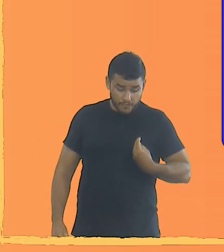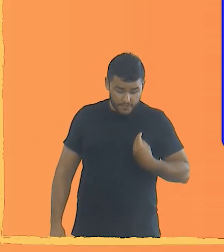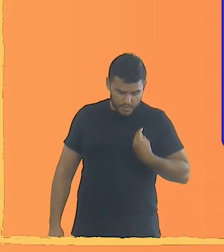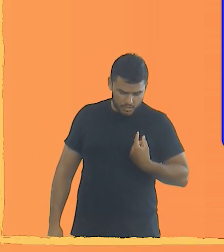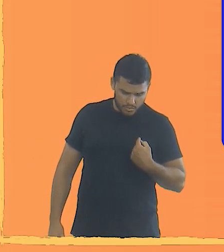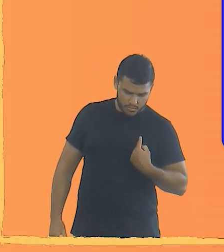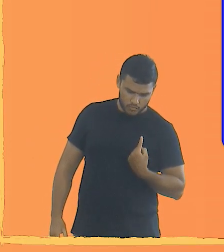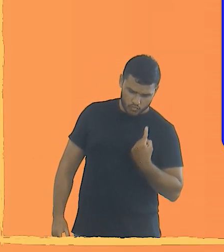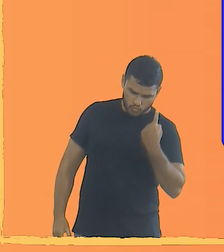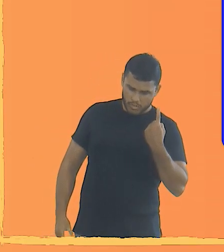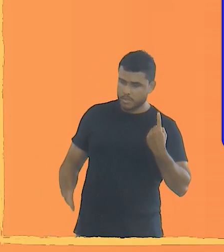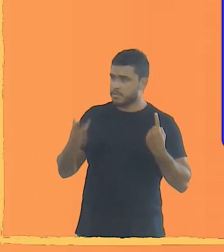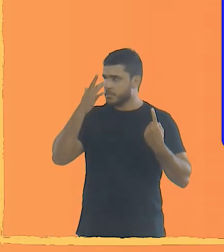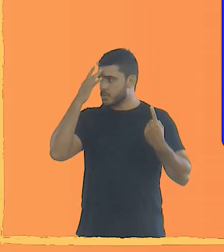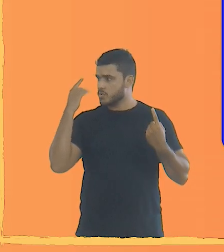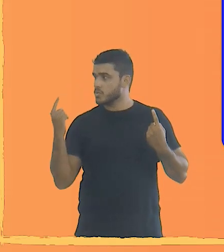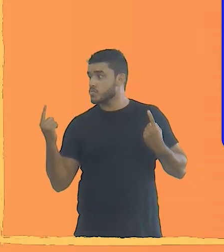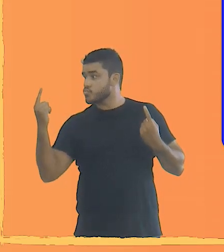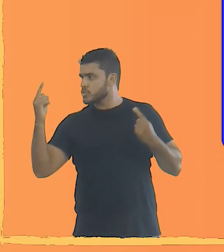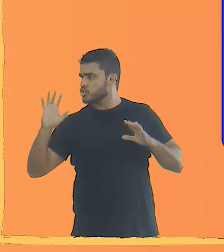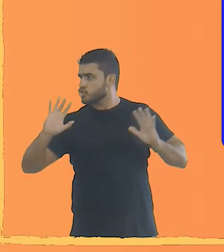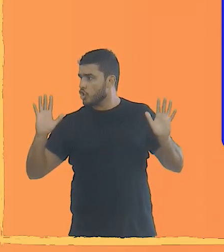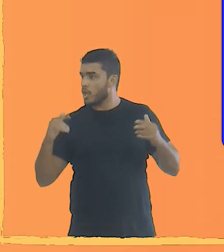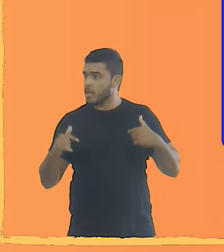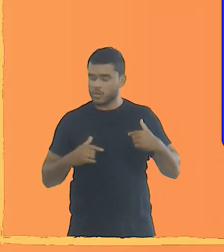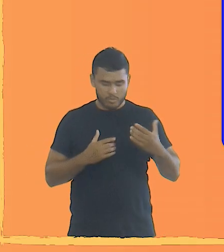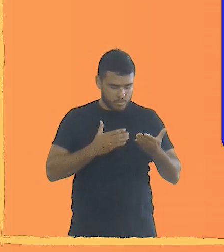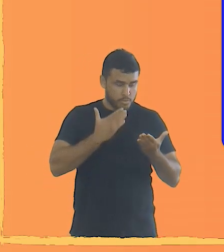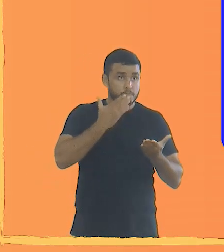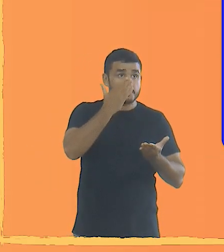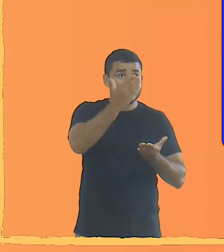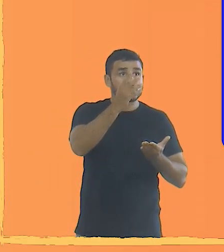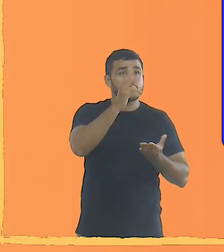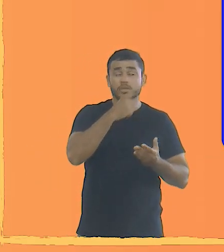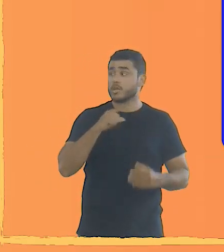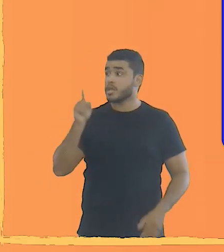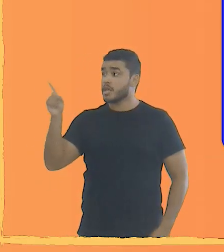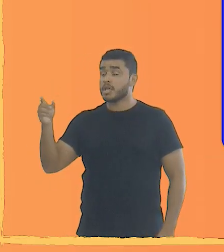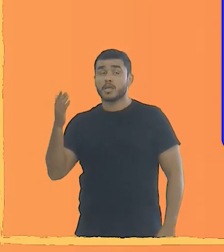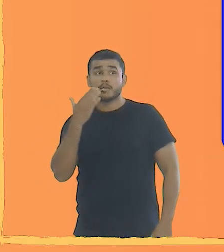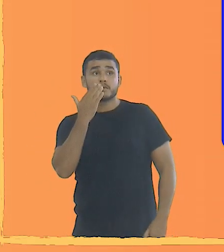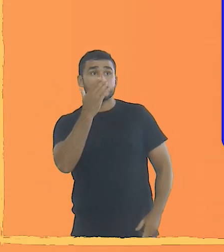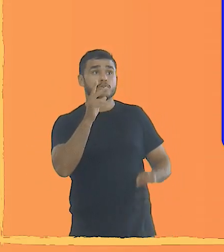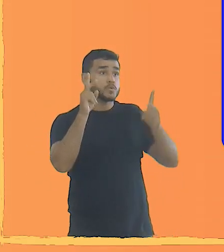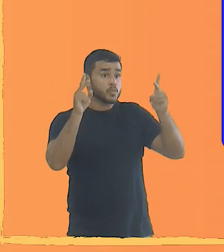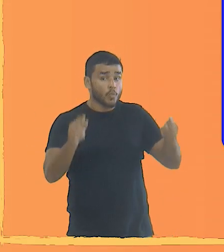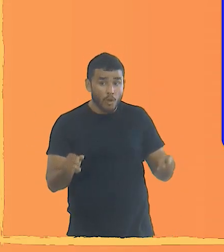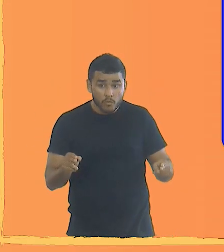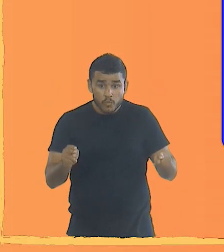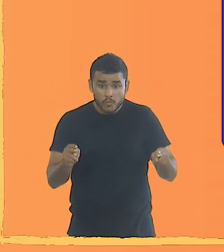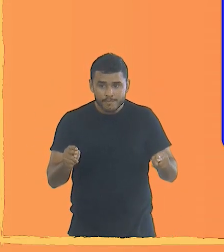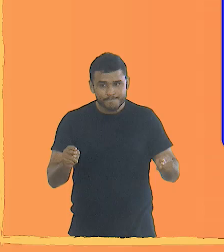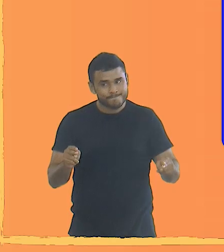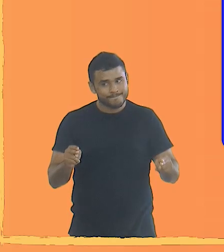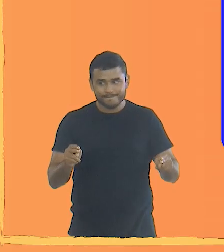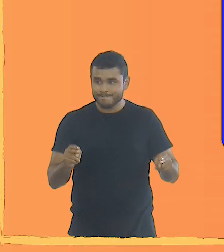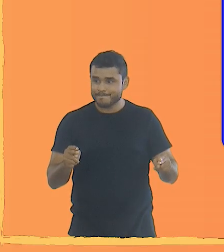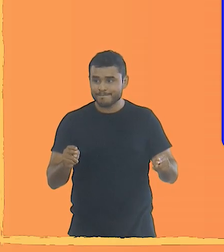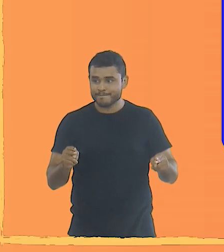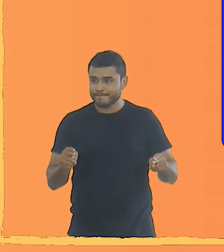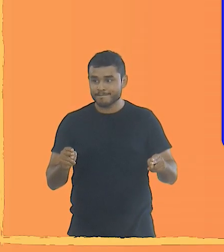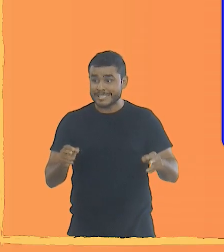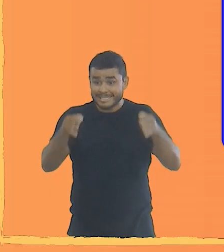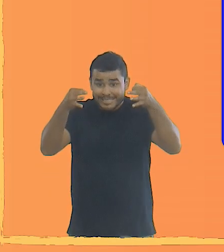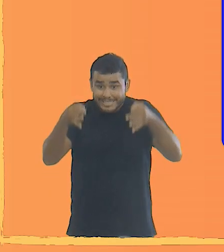restaurante sempre vão pedir a mesma coisa? Não. E como é que a gente vai garantir que vai repetir? Lembra aquela pergunta que eu fiz